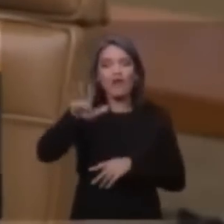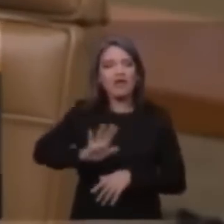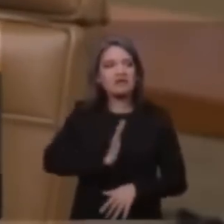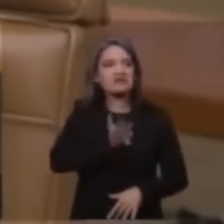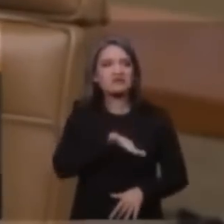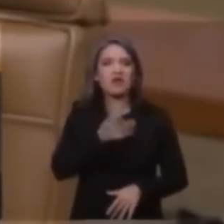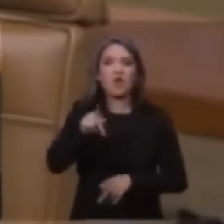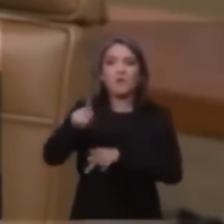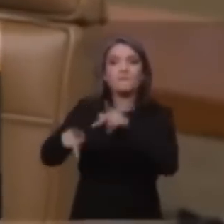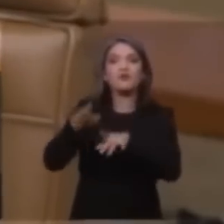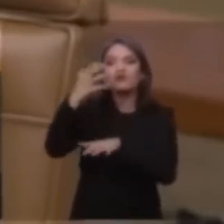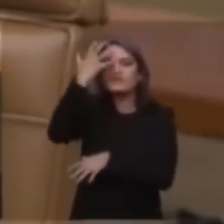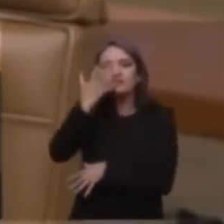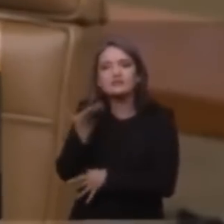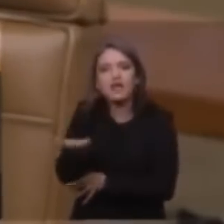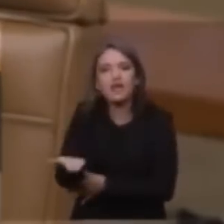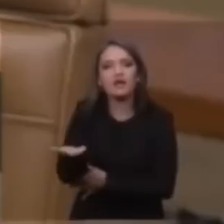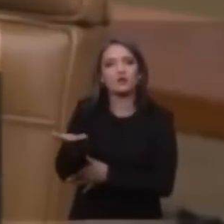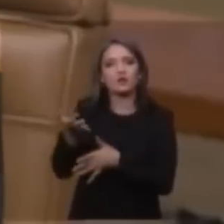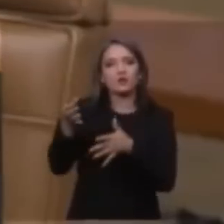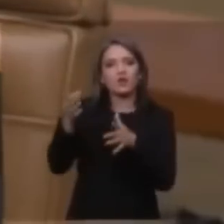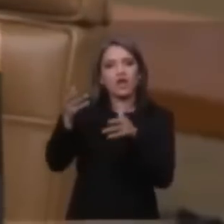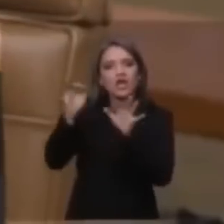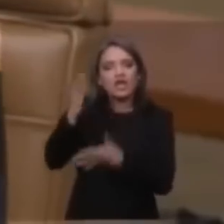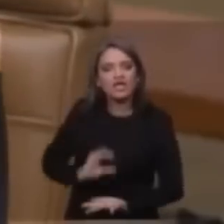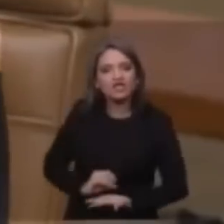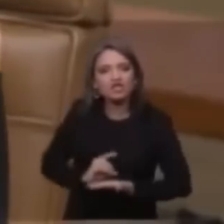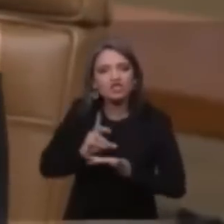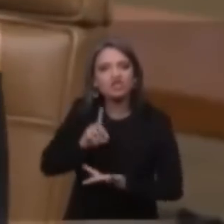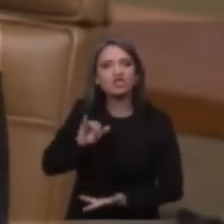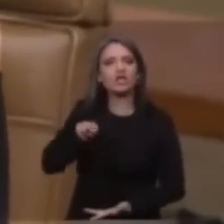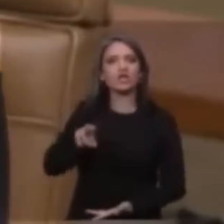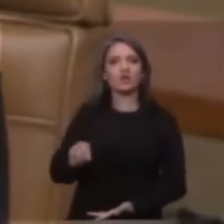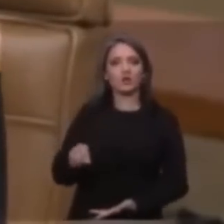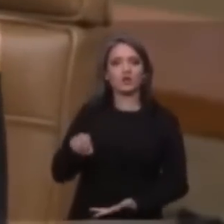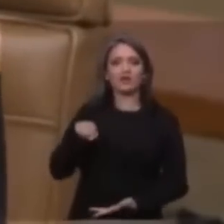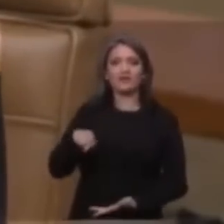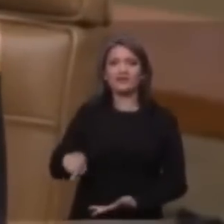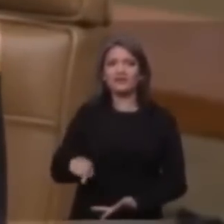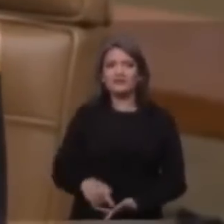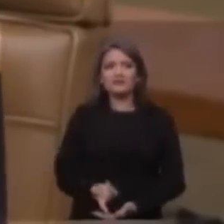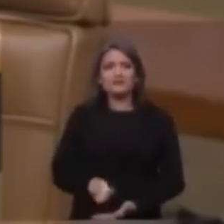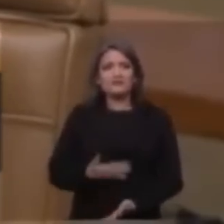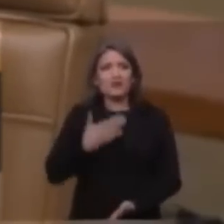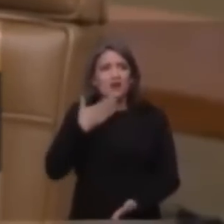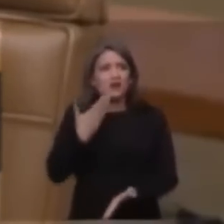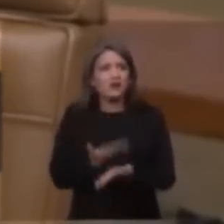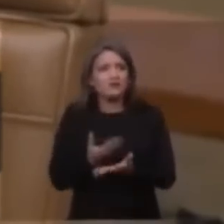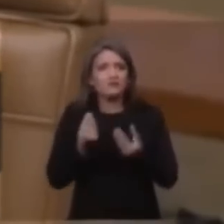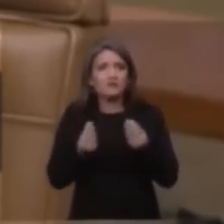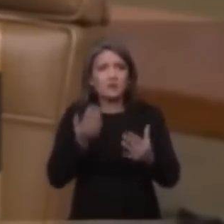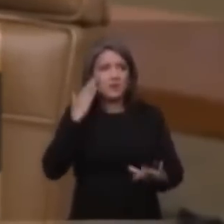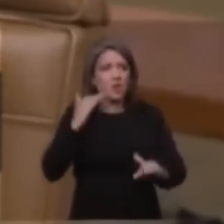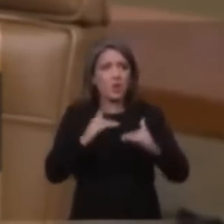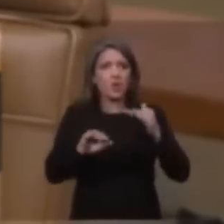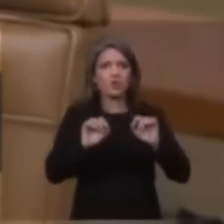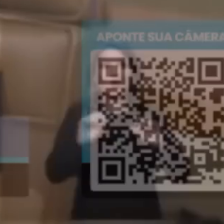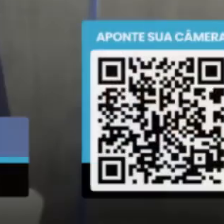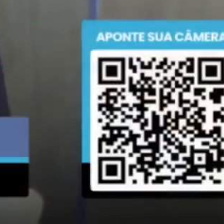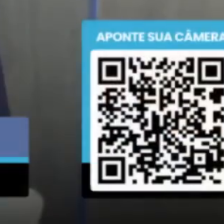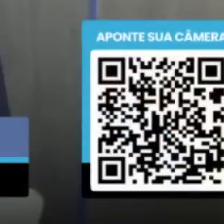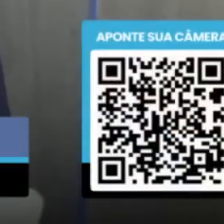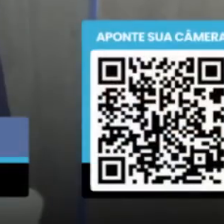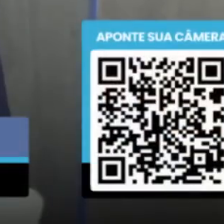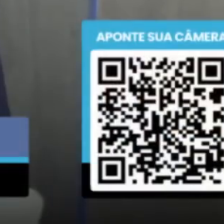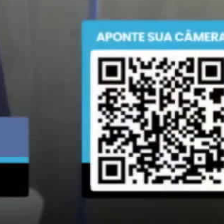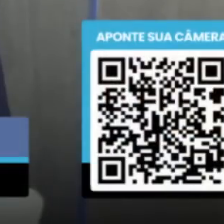ordeira digna e ficou aviltada com que se fez aqui na Praça dos Três